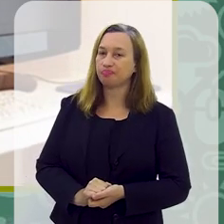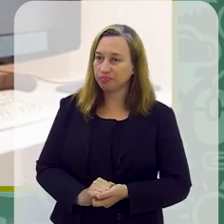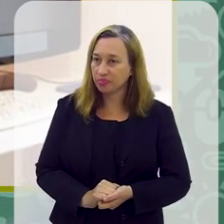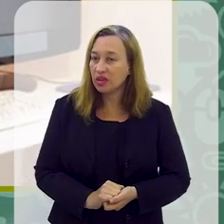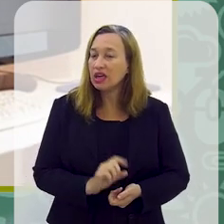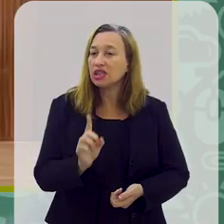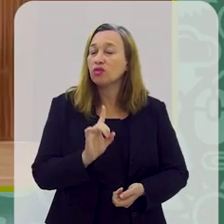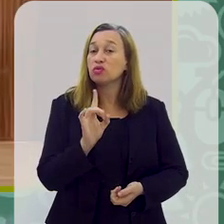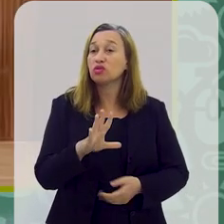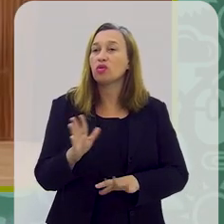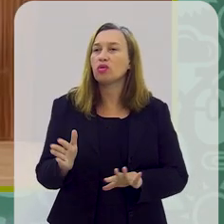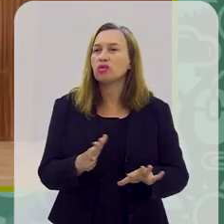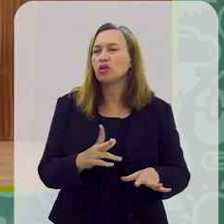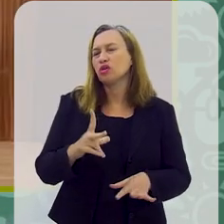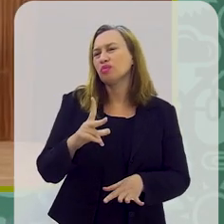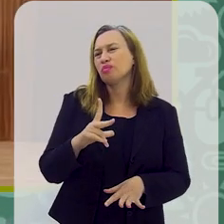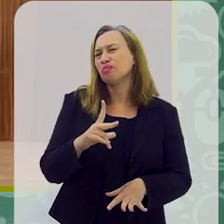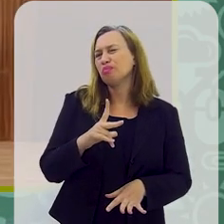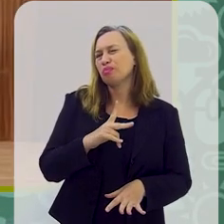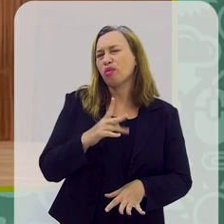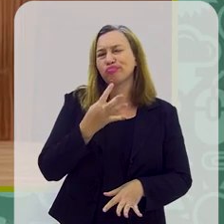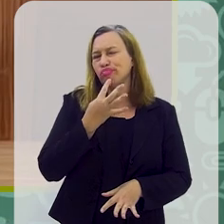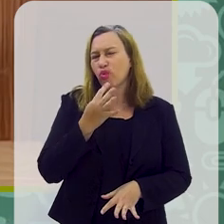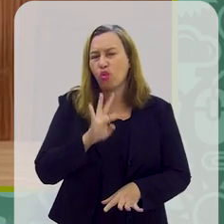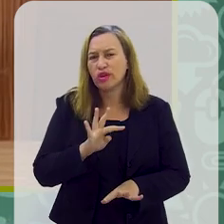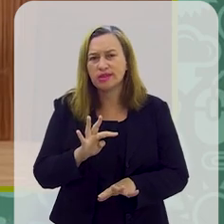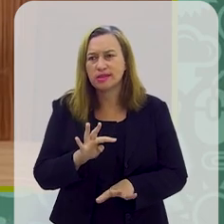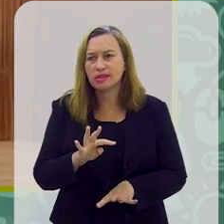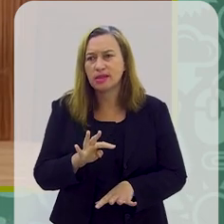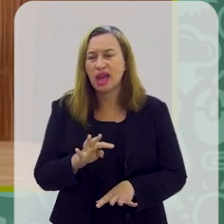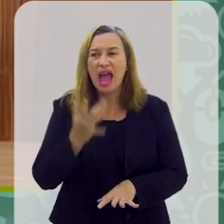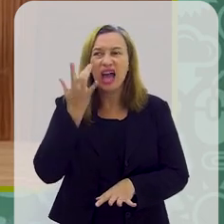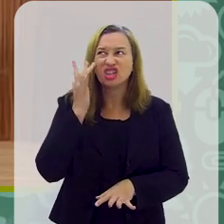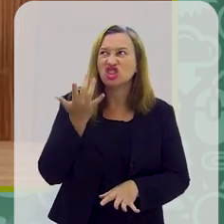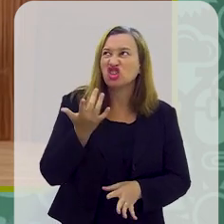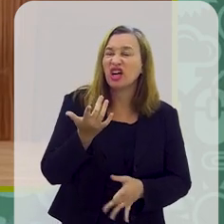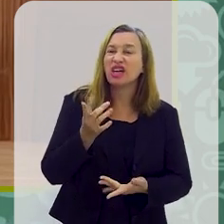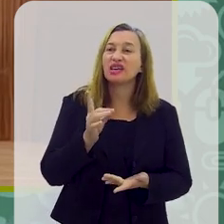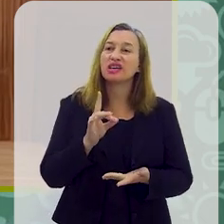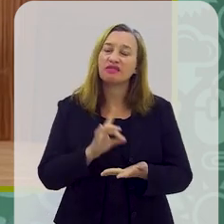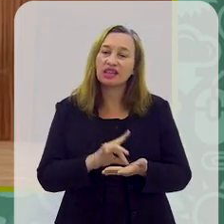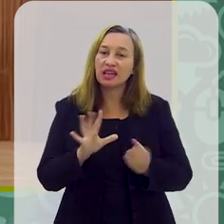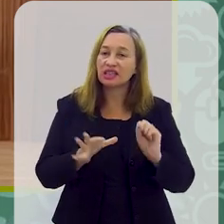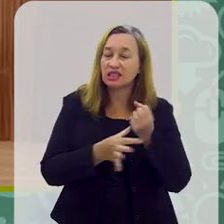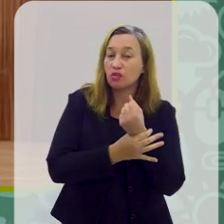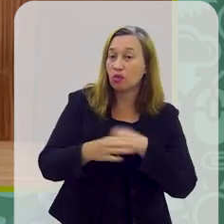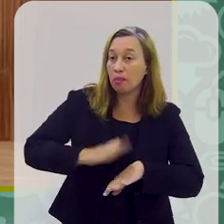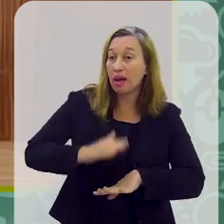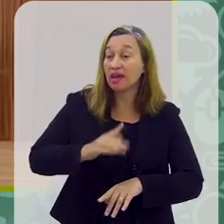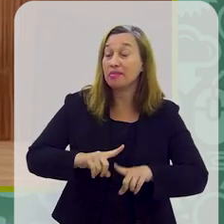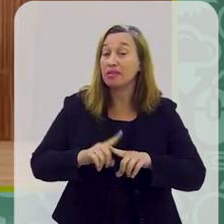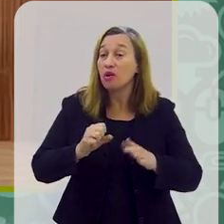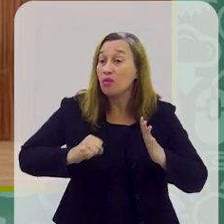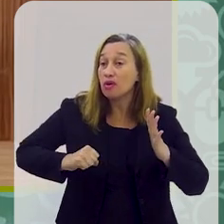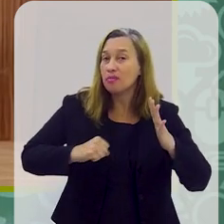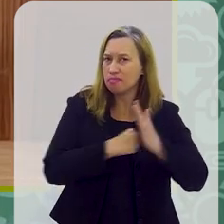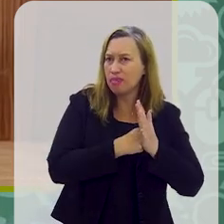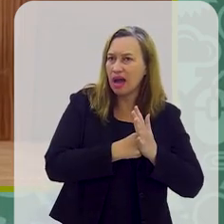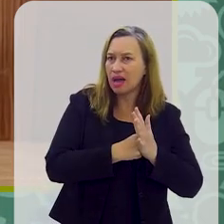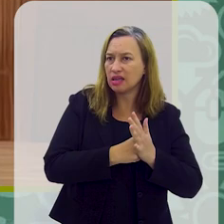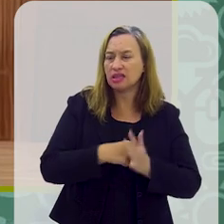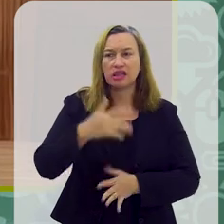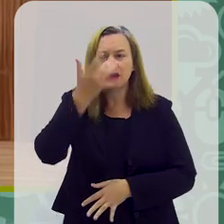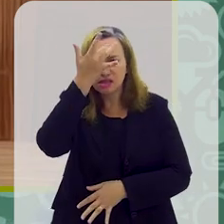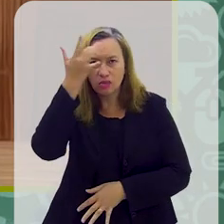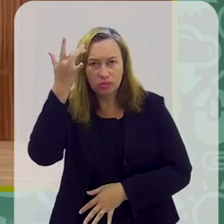Exatamente. Não só, até pelo próprio desconhecimento. E de achar que então ele está mais seguro, porque o impacto disso